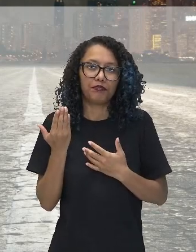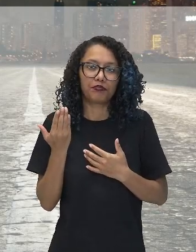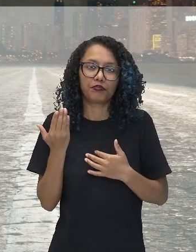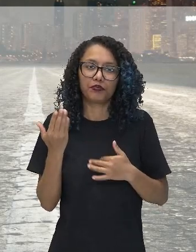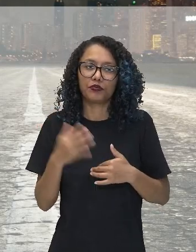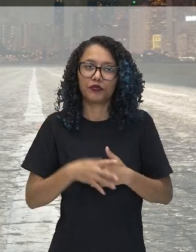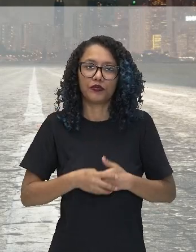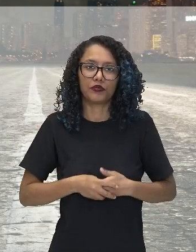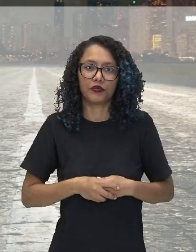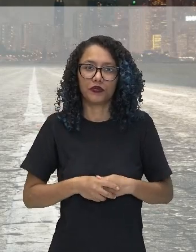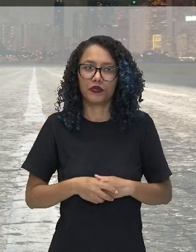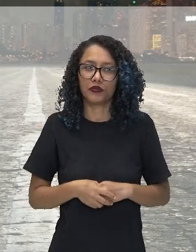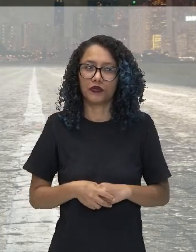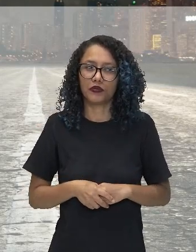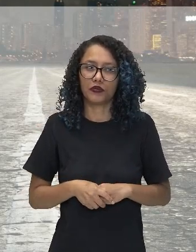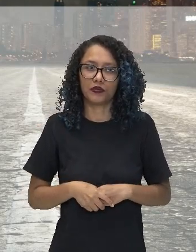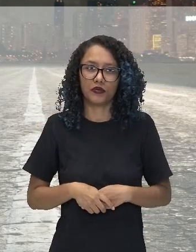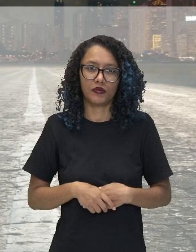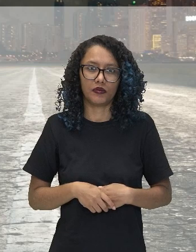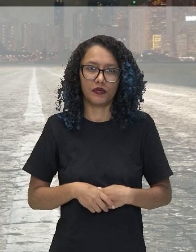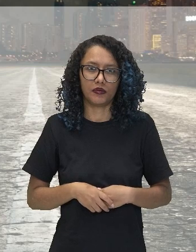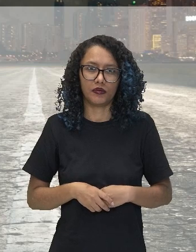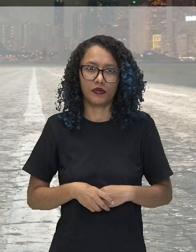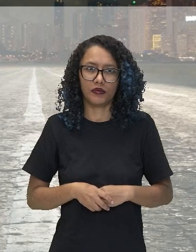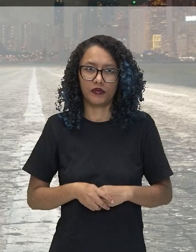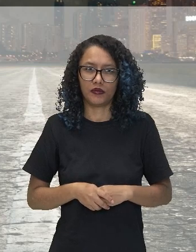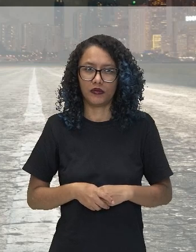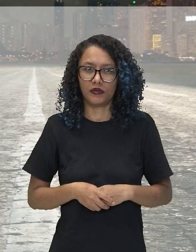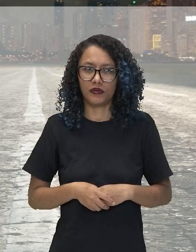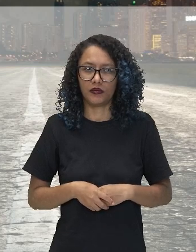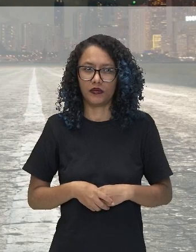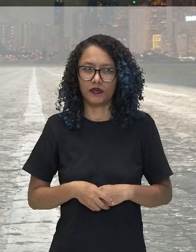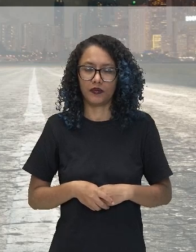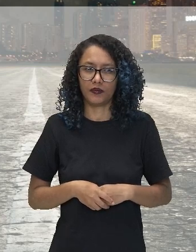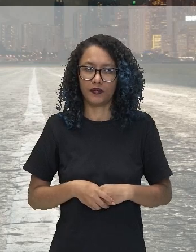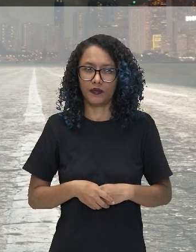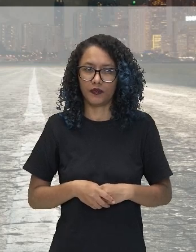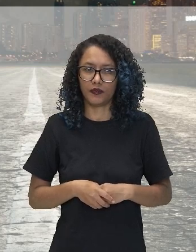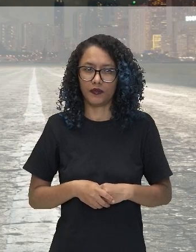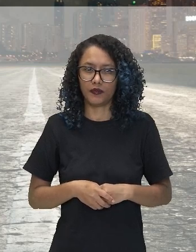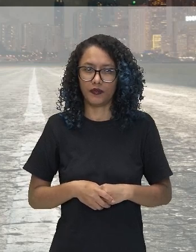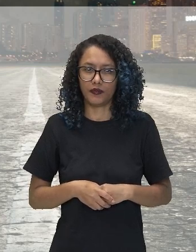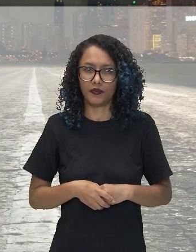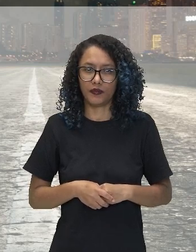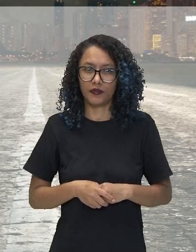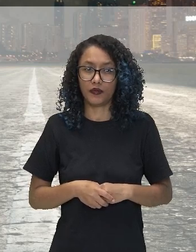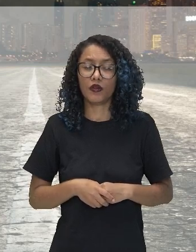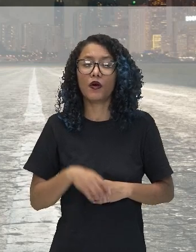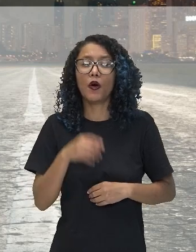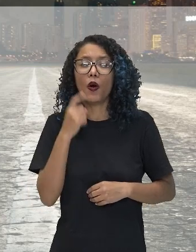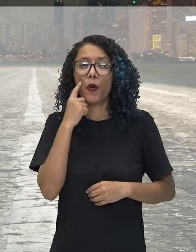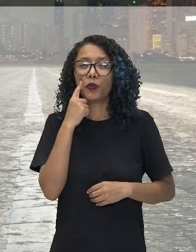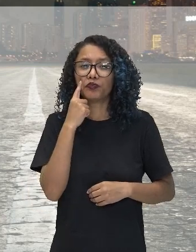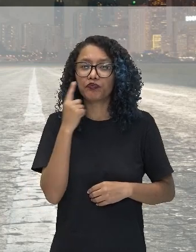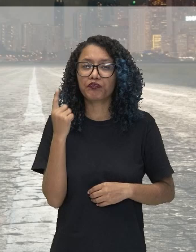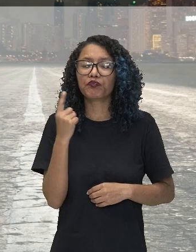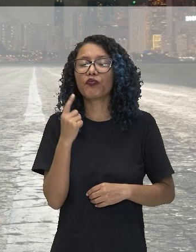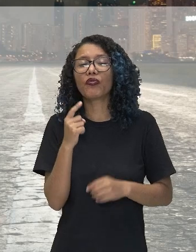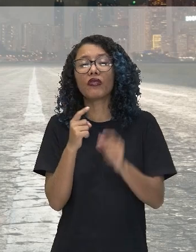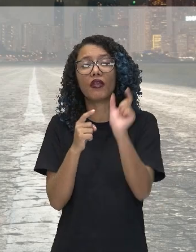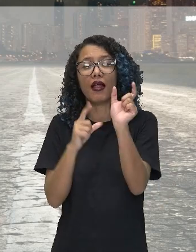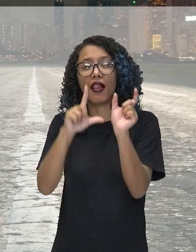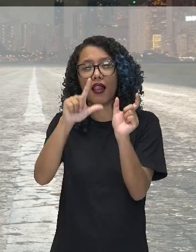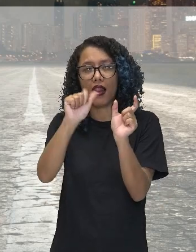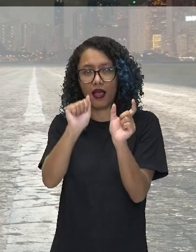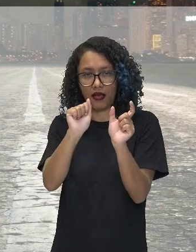cielo y canta. Puedo escrever os versos mais tristes esta noite. Eu la quise. Olha o lá, pessoal. Eu faço referência